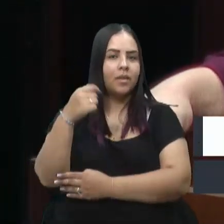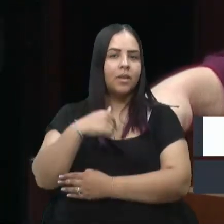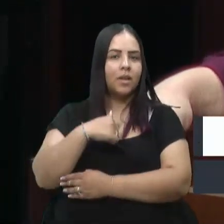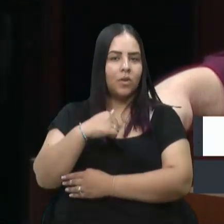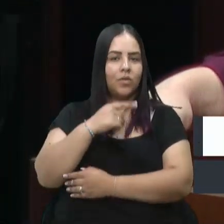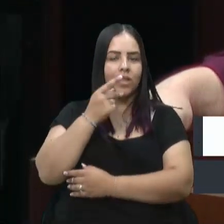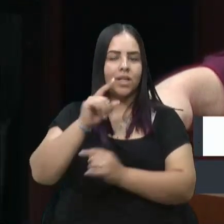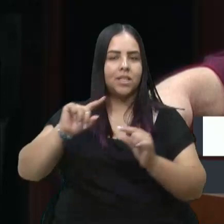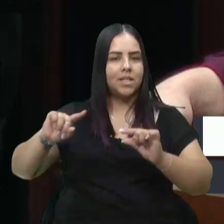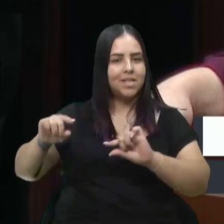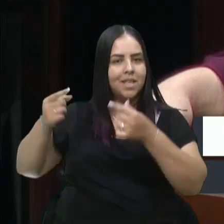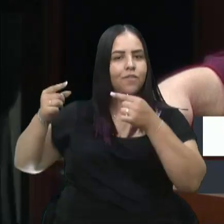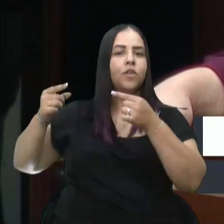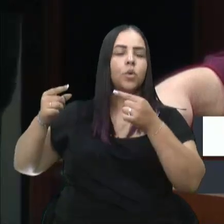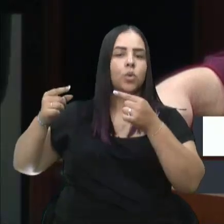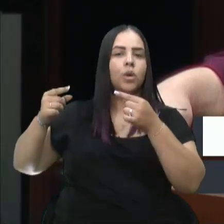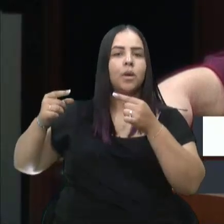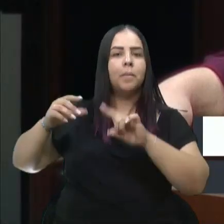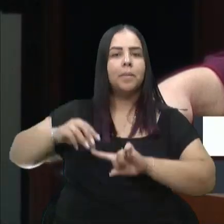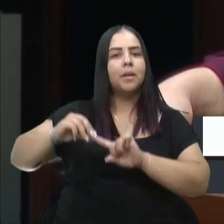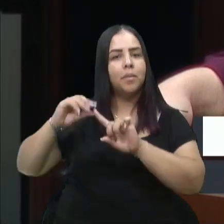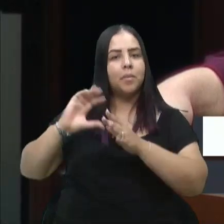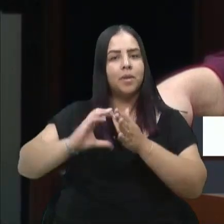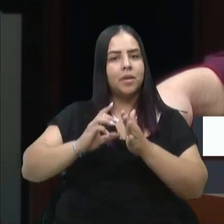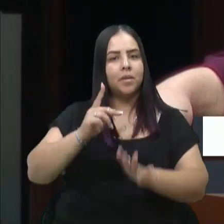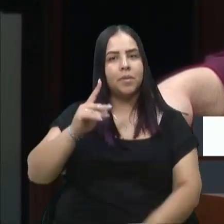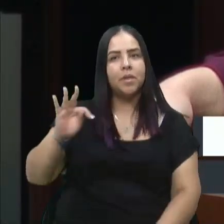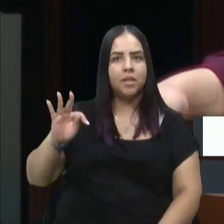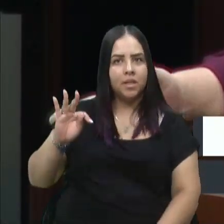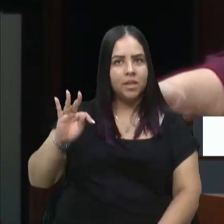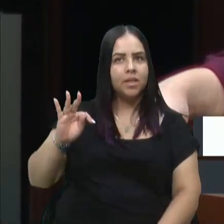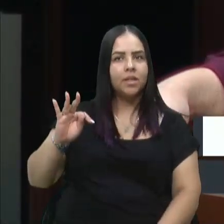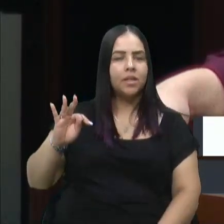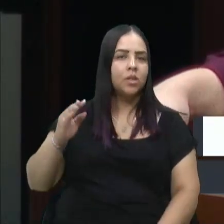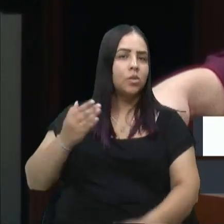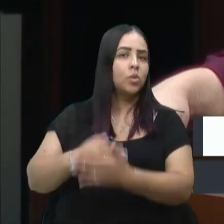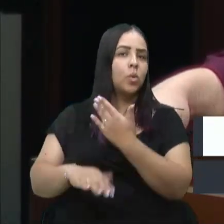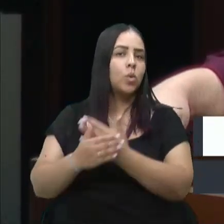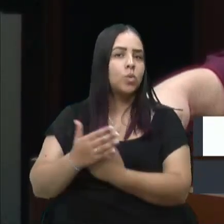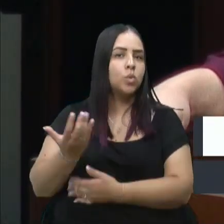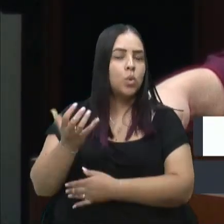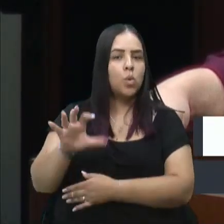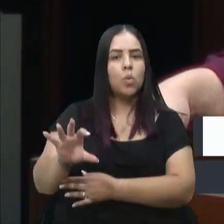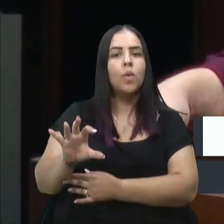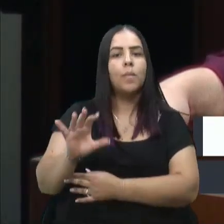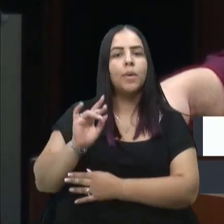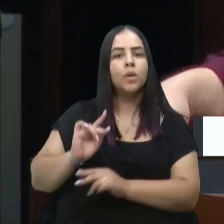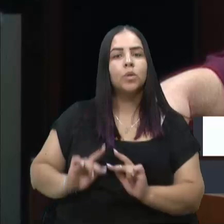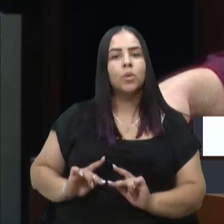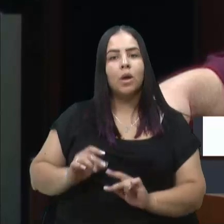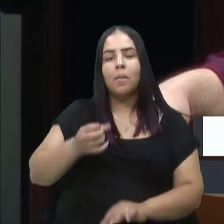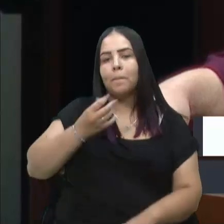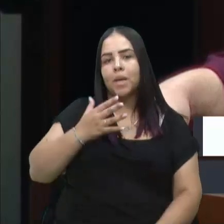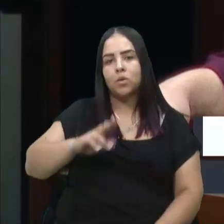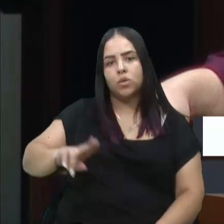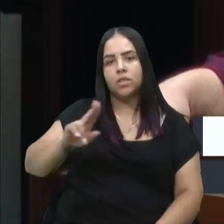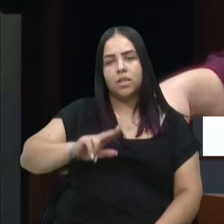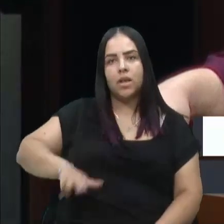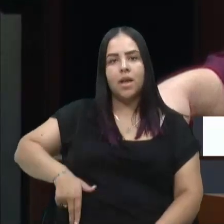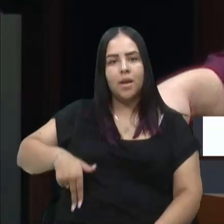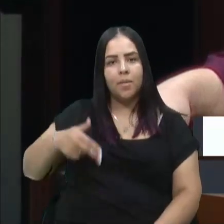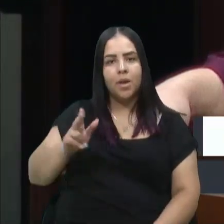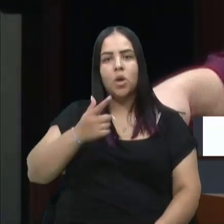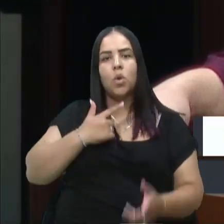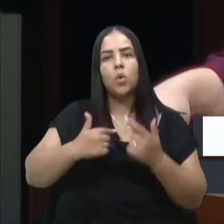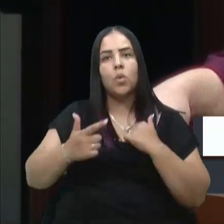aqui, principalmente para a bancada do PT ou quem é totalmente contra as pessoas do bem estar armado. Eu gostaria